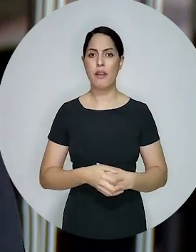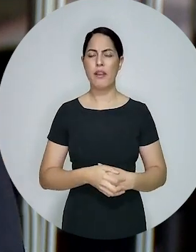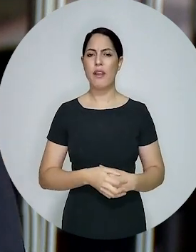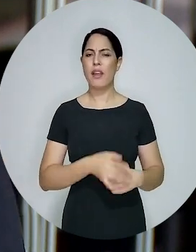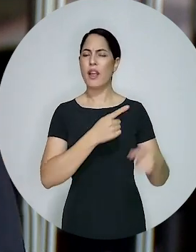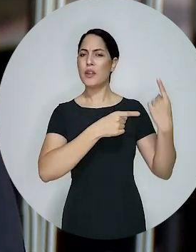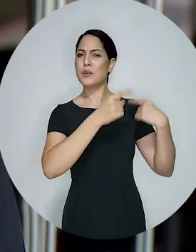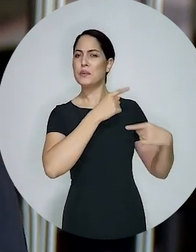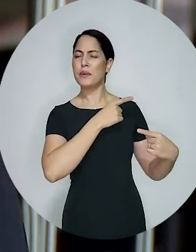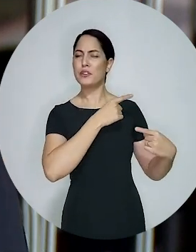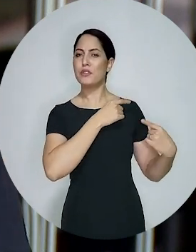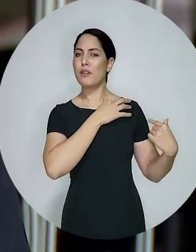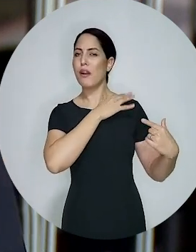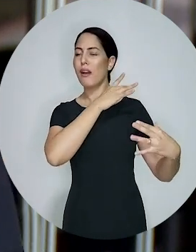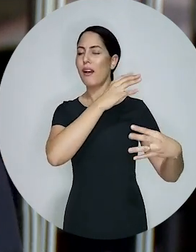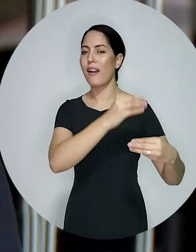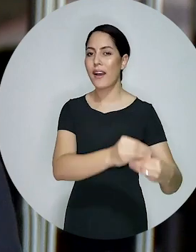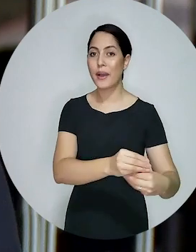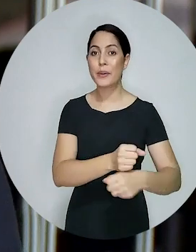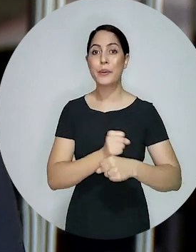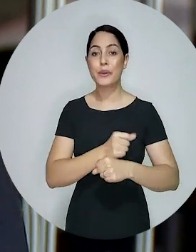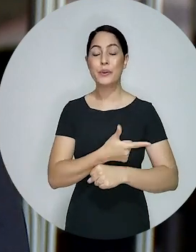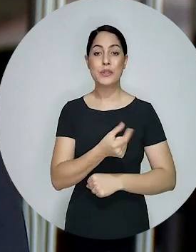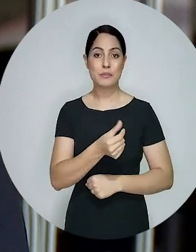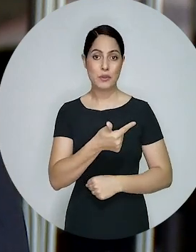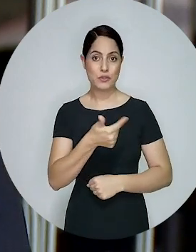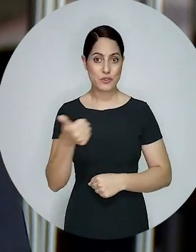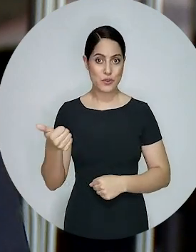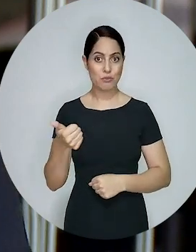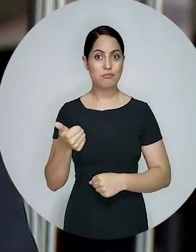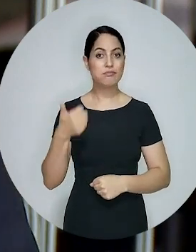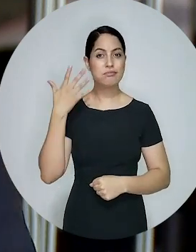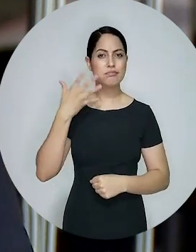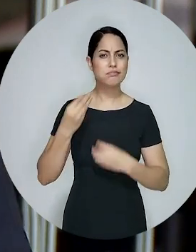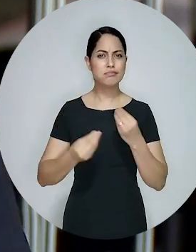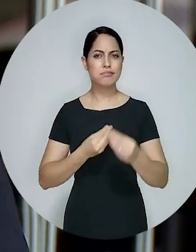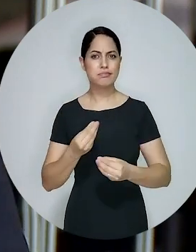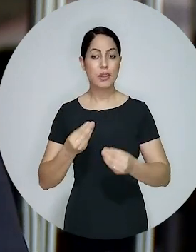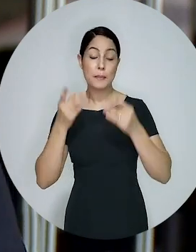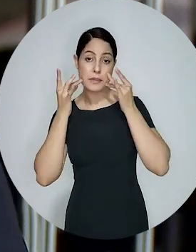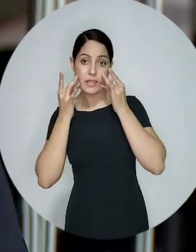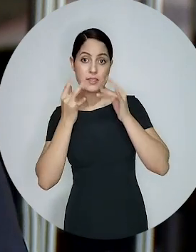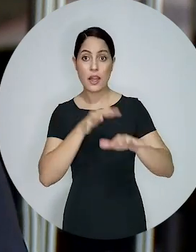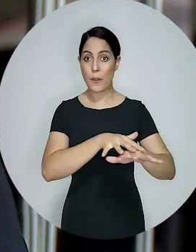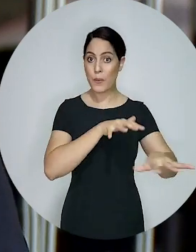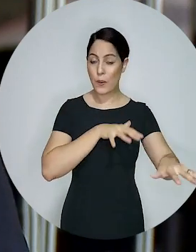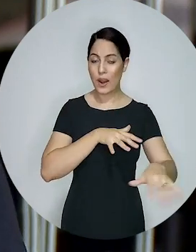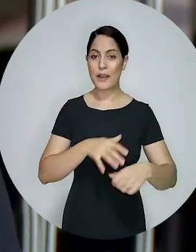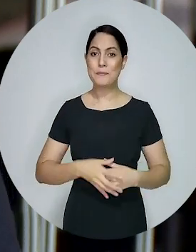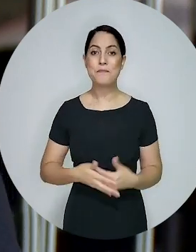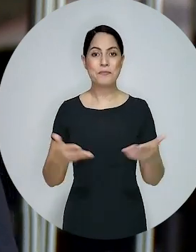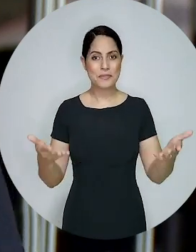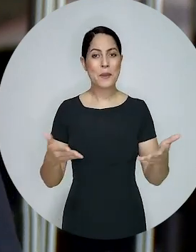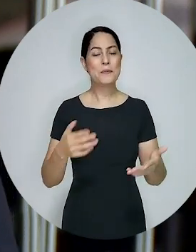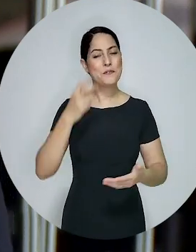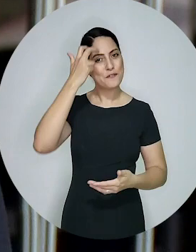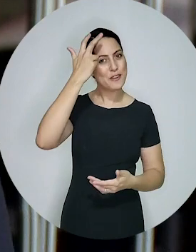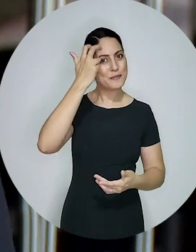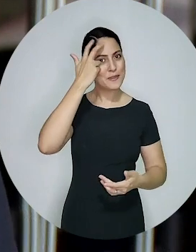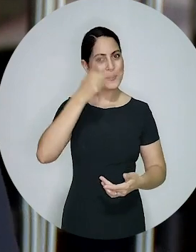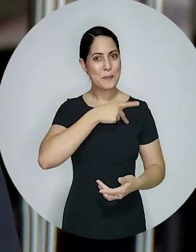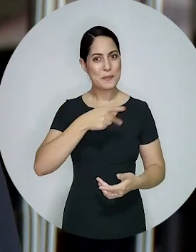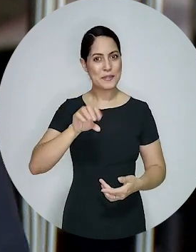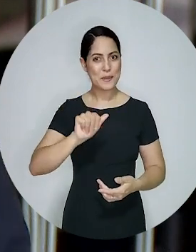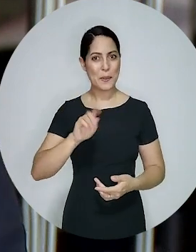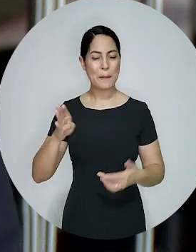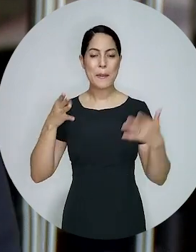Tributária 2021, que aconteceu em formato híbrido. O presidente da OAB Nacional, Felipe Santa Cruz, participou da abertura do